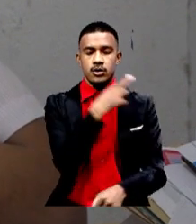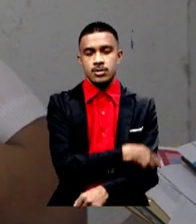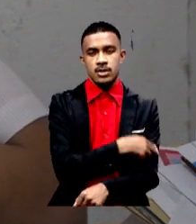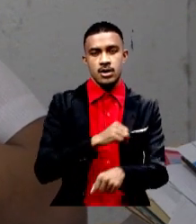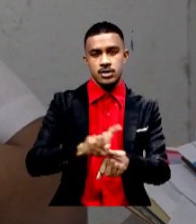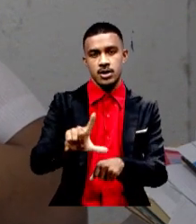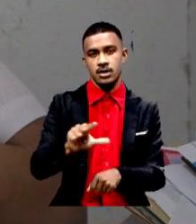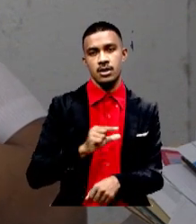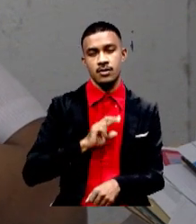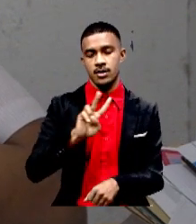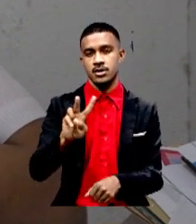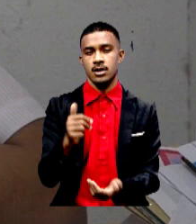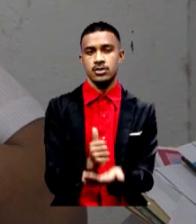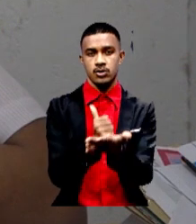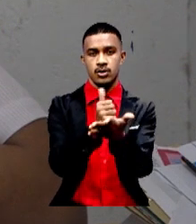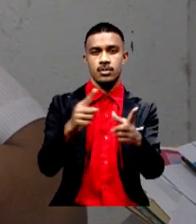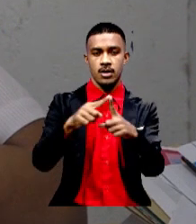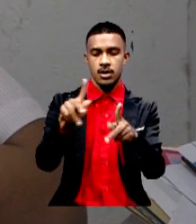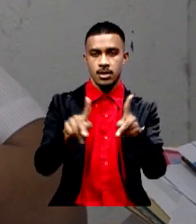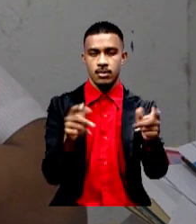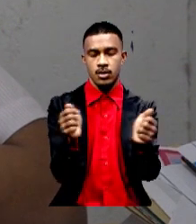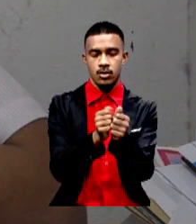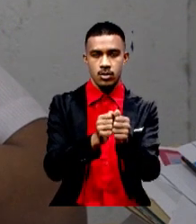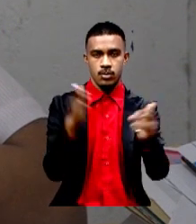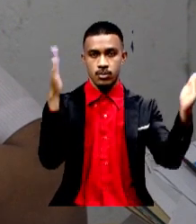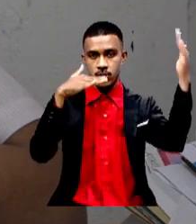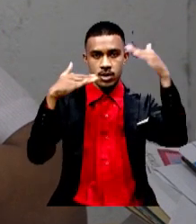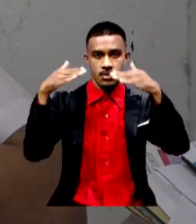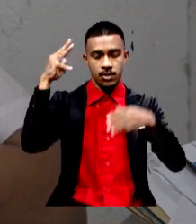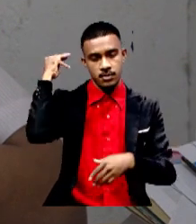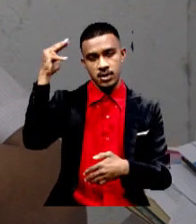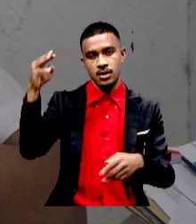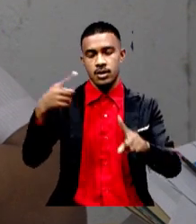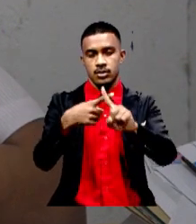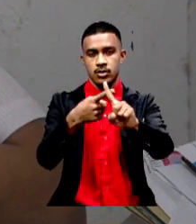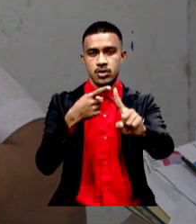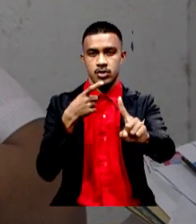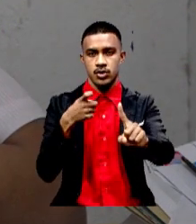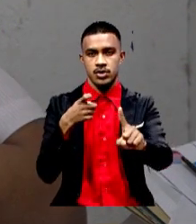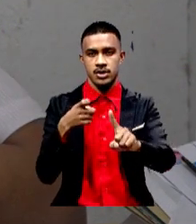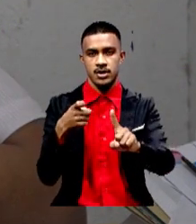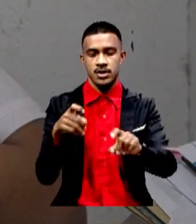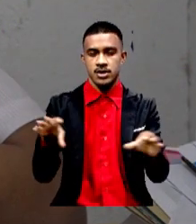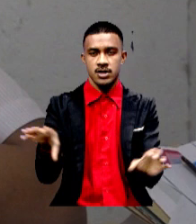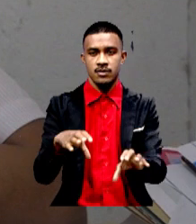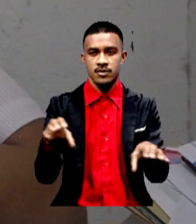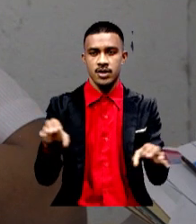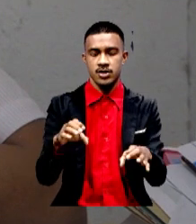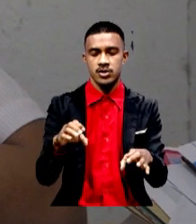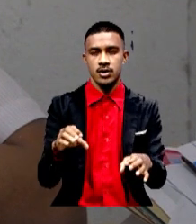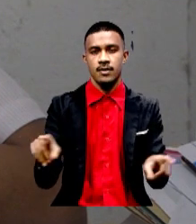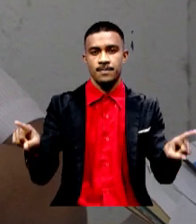Atendimento ba ema ho problema mental ba ba ndi ho si sistema referral no